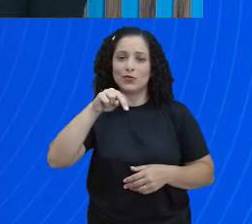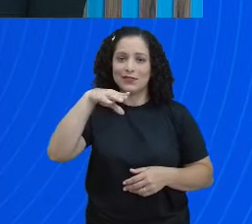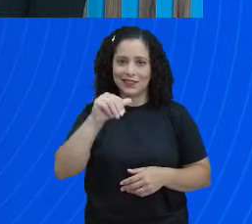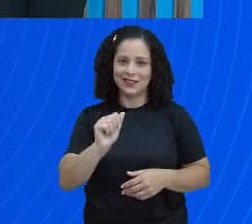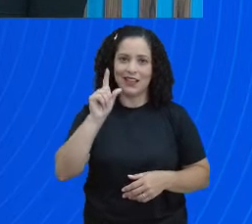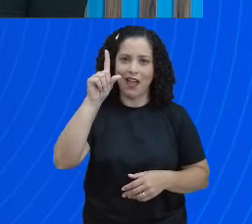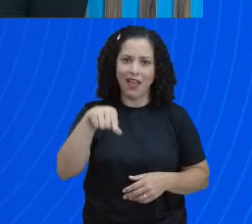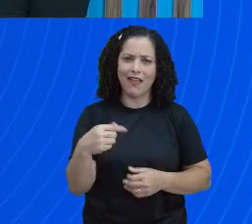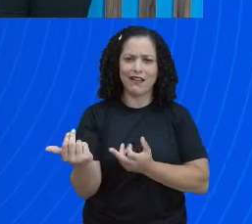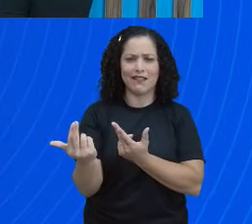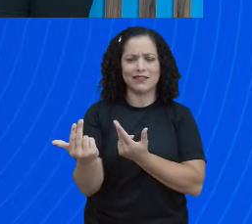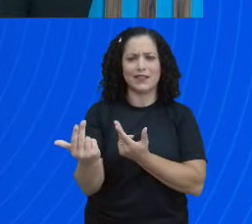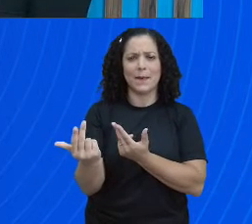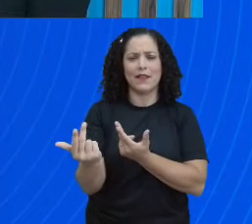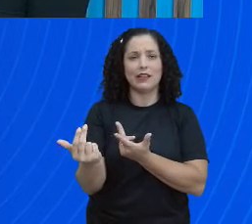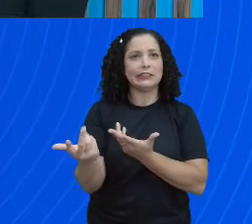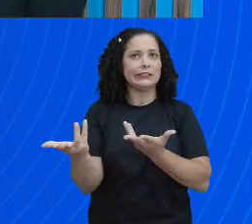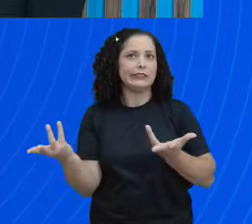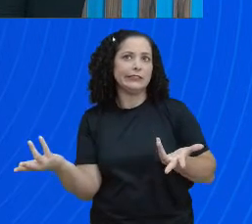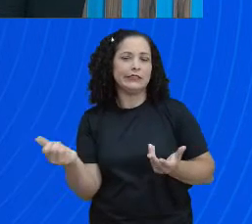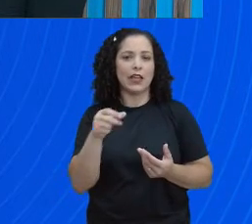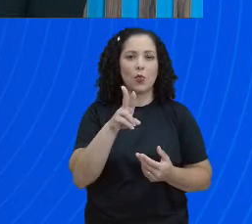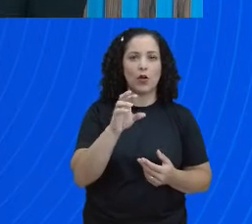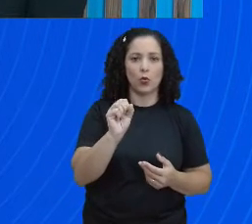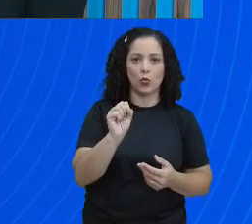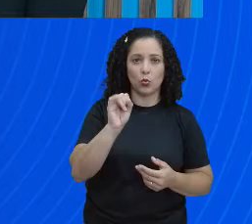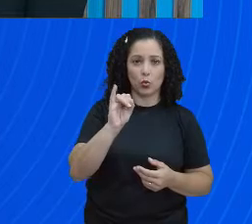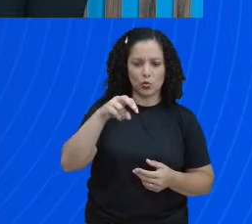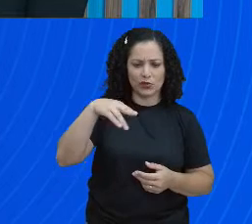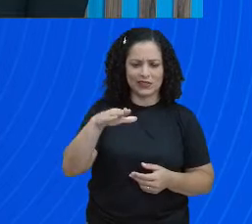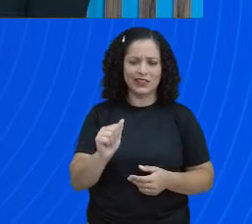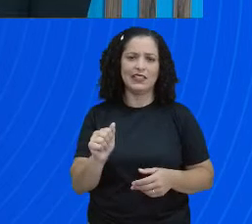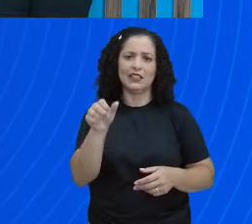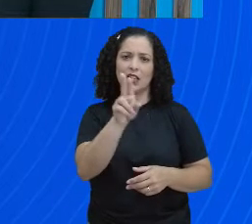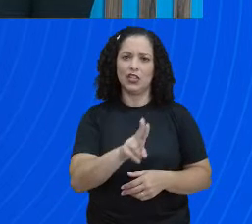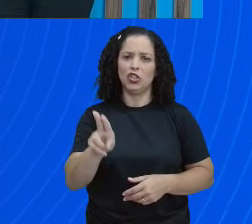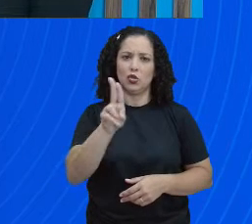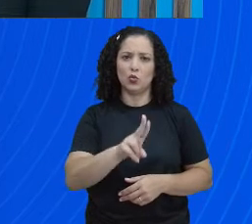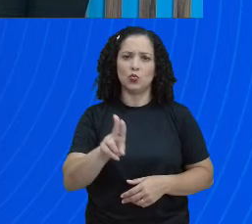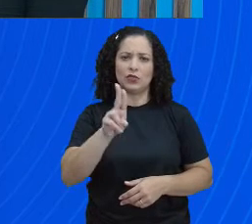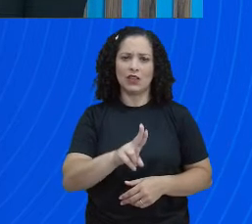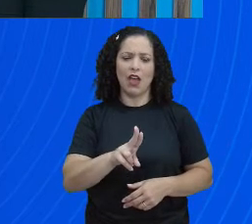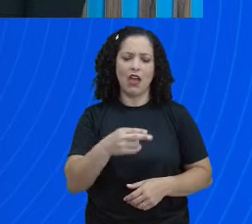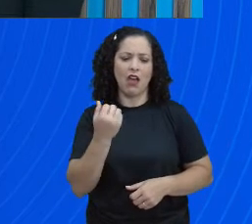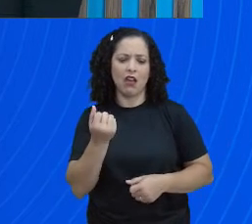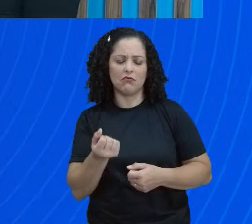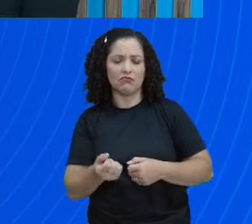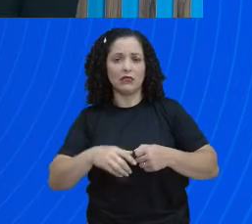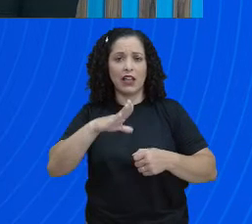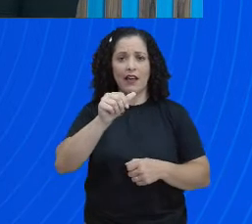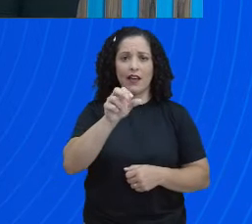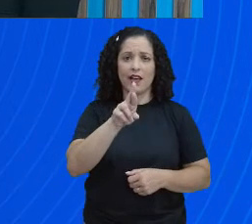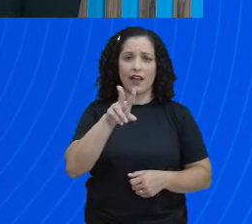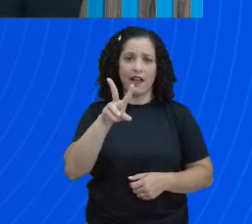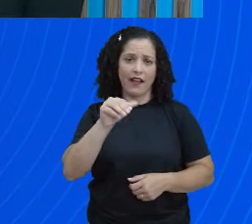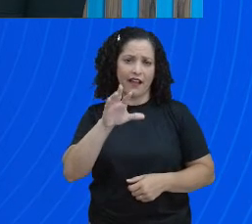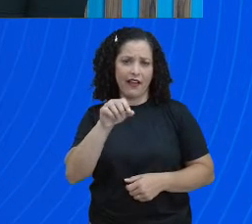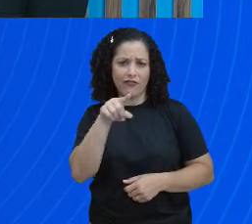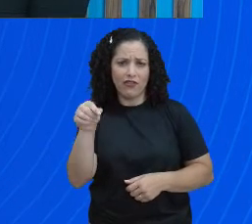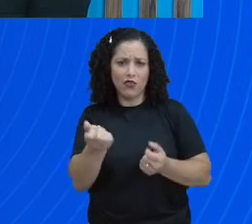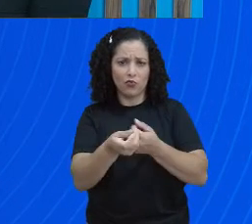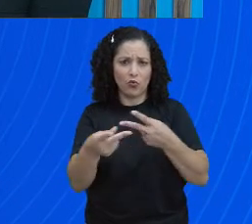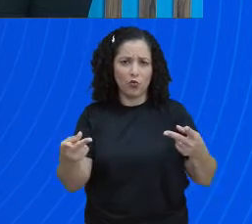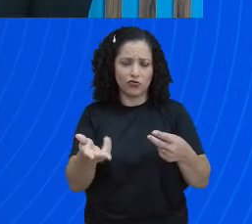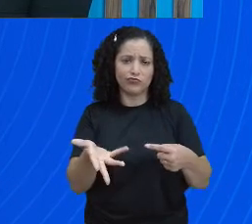modo semelhante a uma usina que utiliza carvão, né, a uma usina que utiliza combustíveis fósseis.